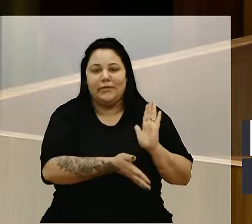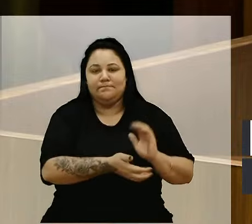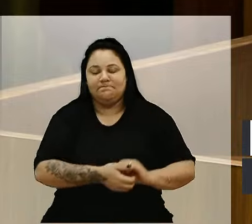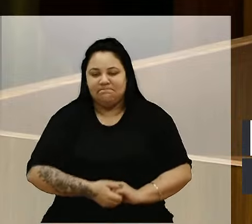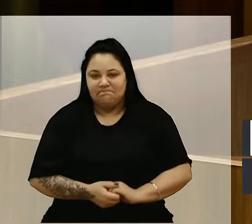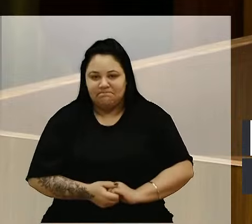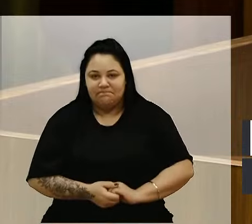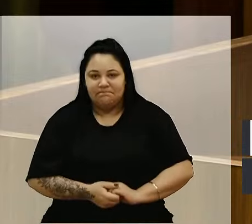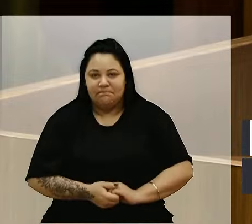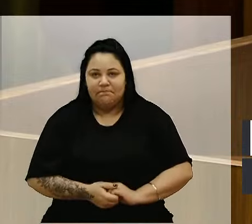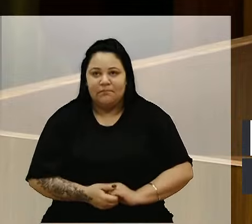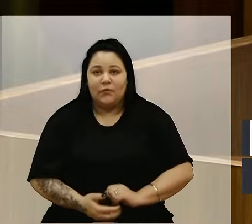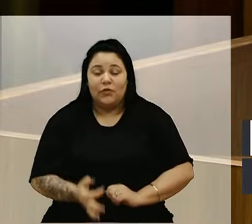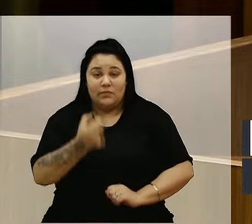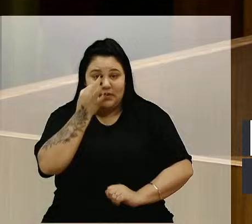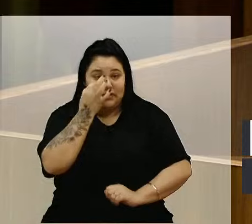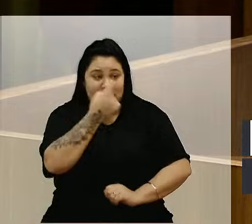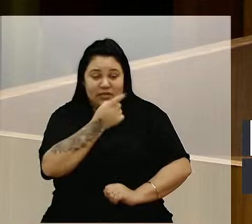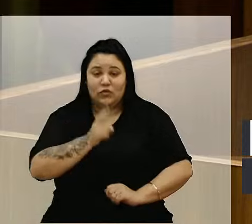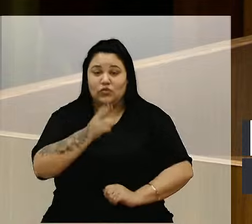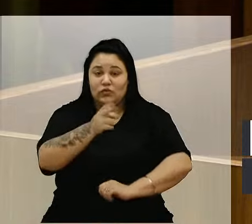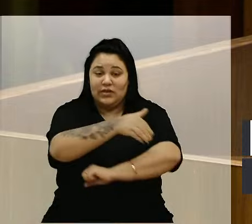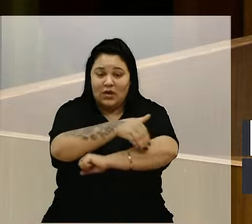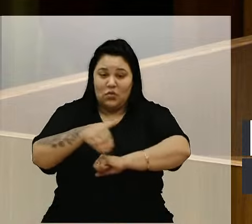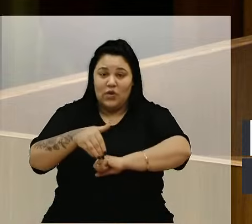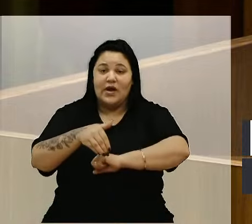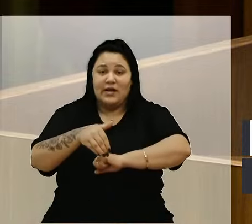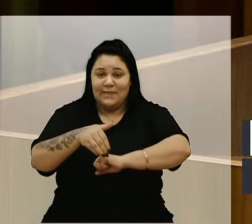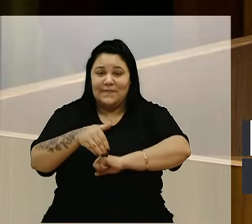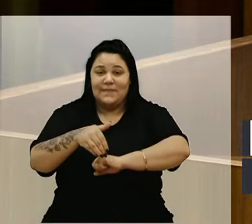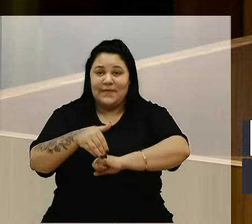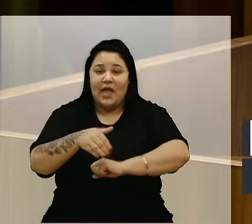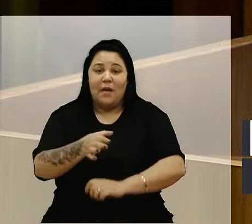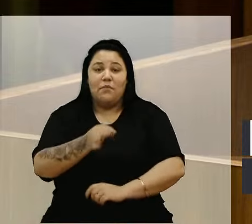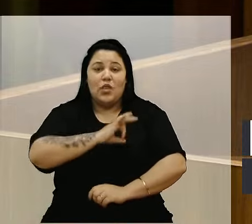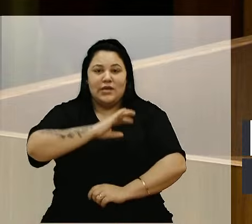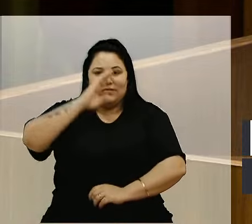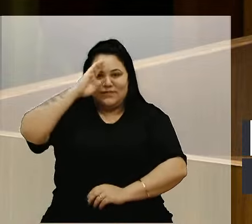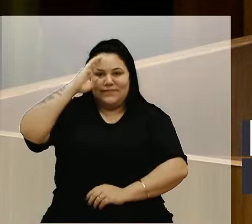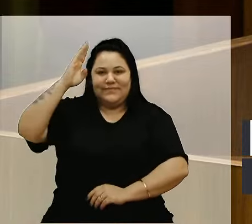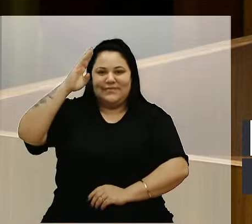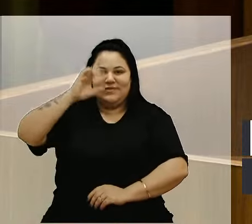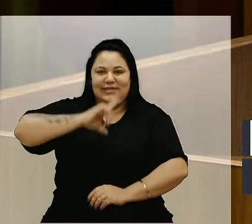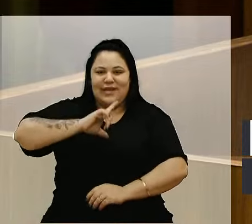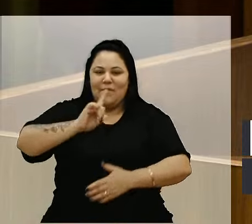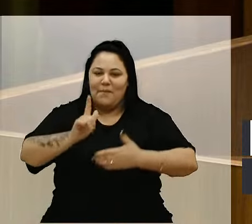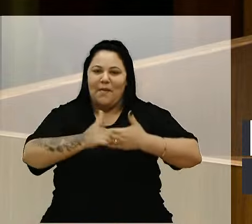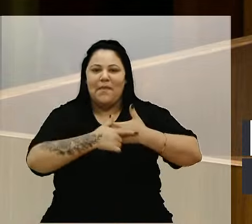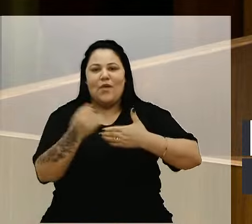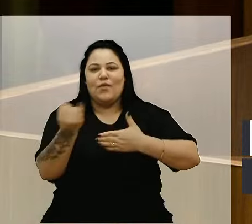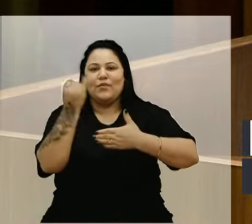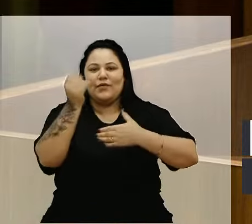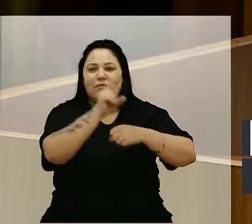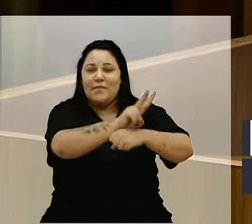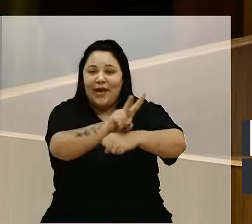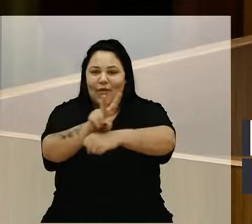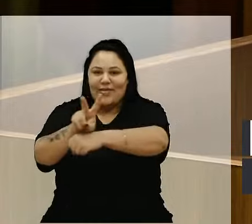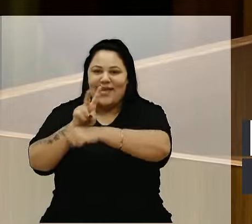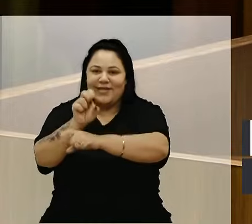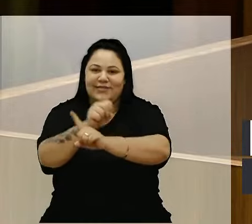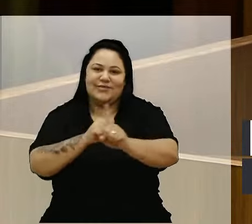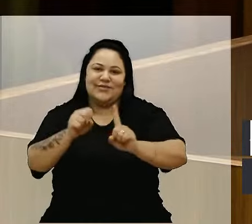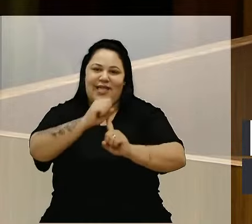sua presença constante nas ruas, a Polícia Militar desempenha um papel essencial na proteção dos cidadãos e